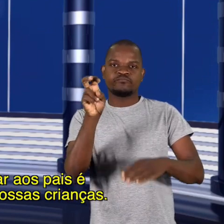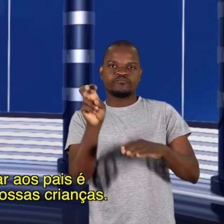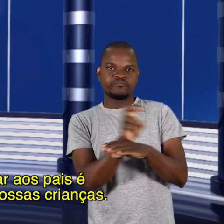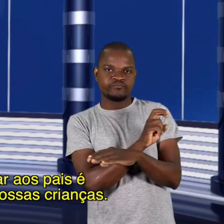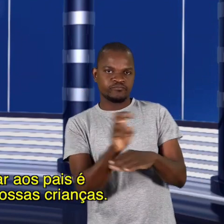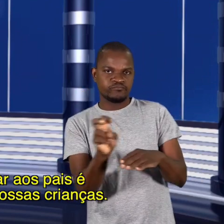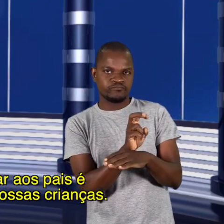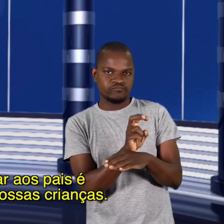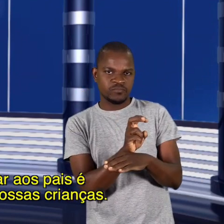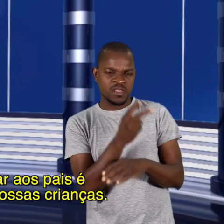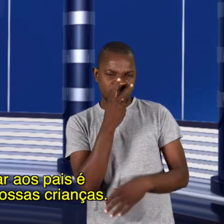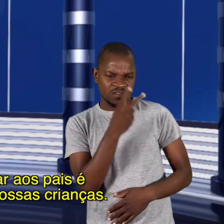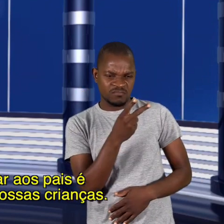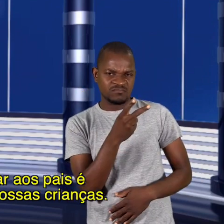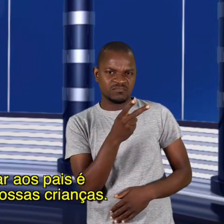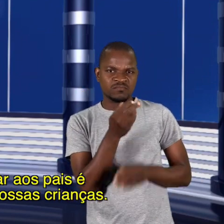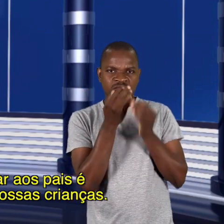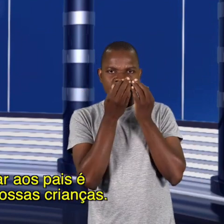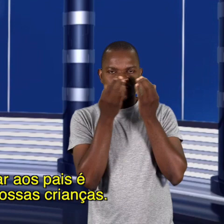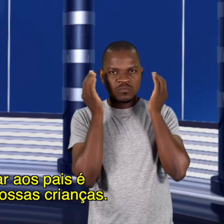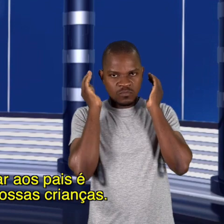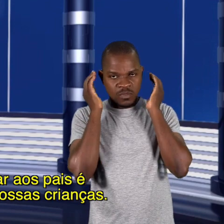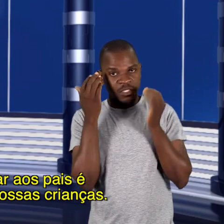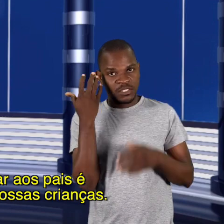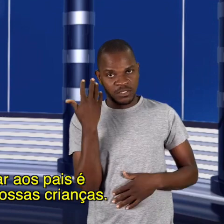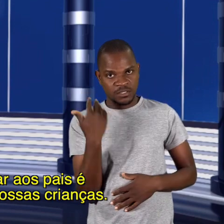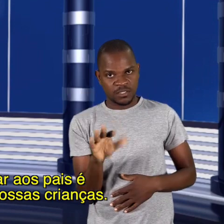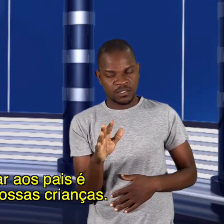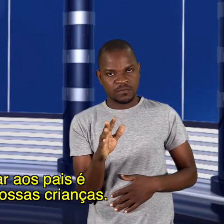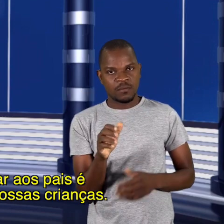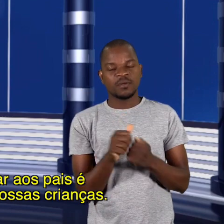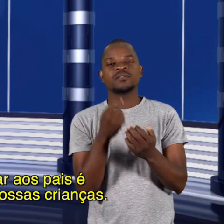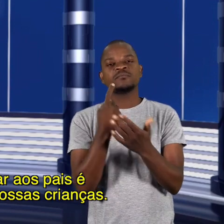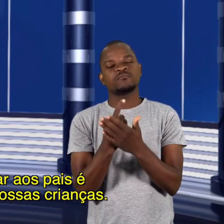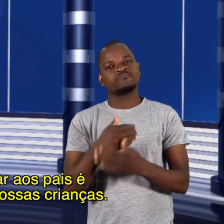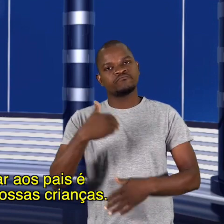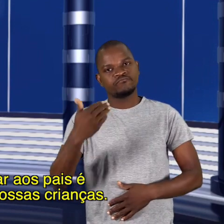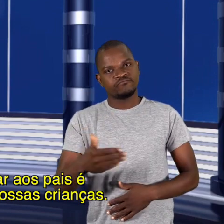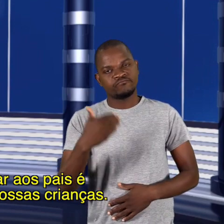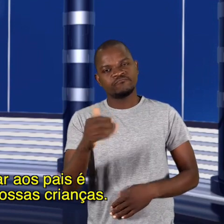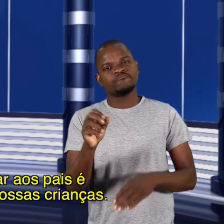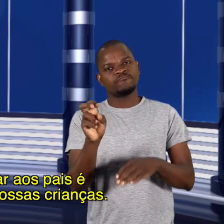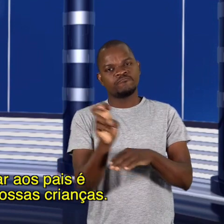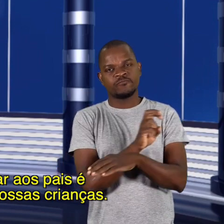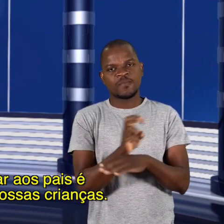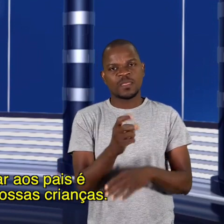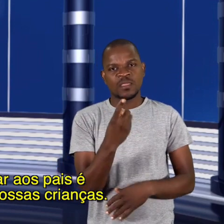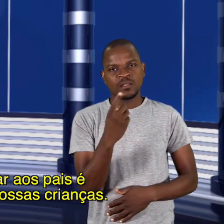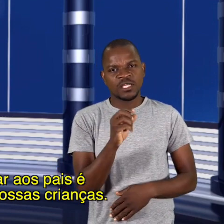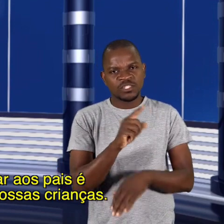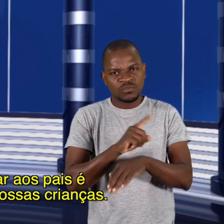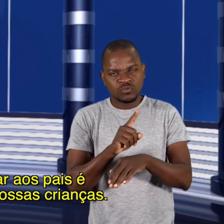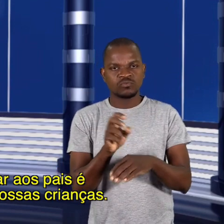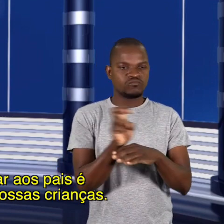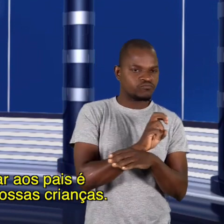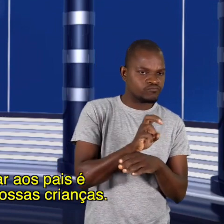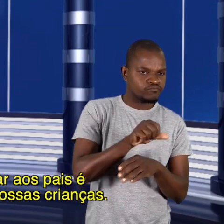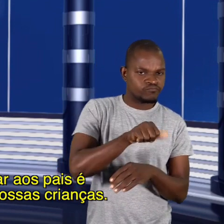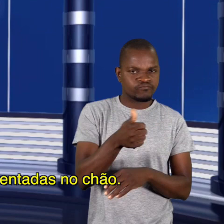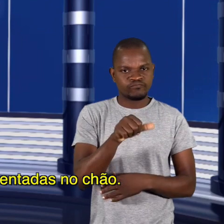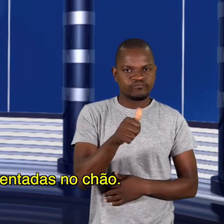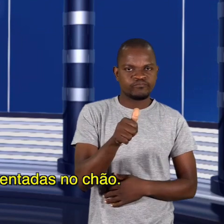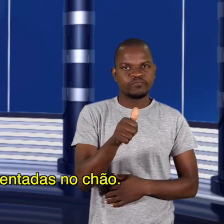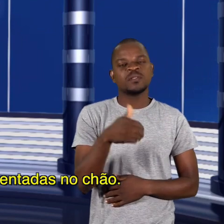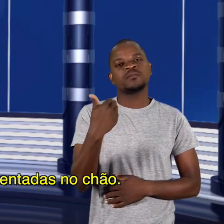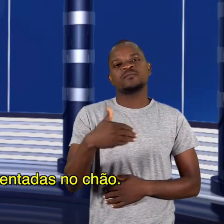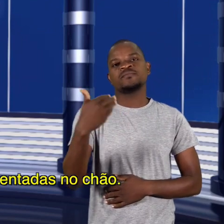E, depois, as outras medidas que nós também estamos a dar aos pais é relativamente à higienização das nossas crianças. Porque muitas das